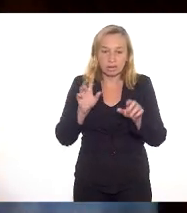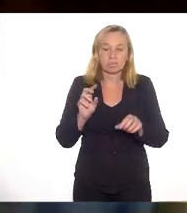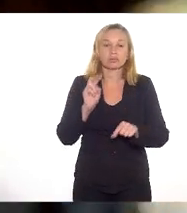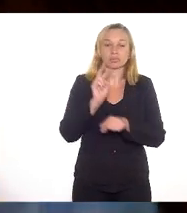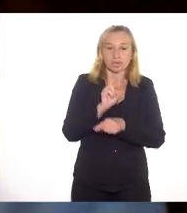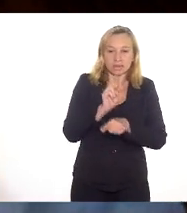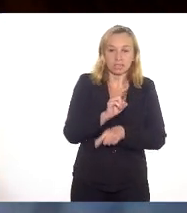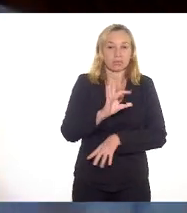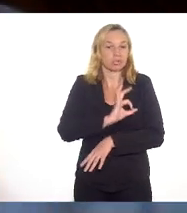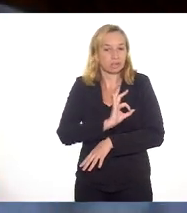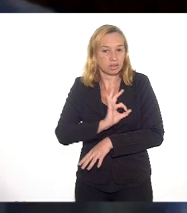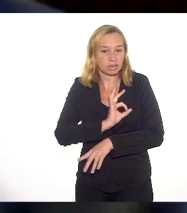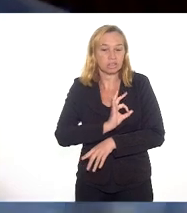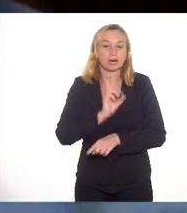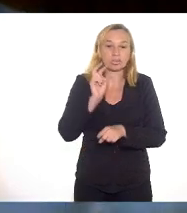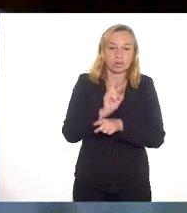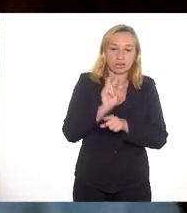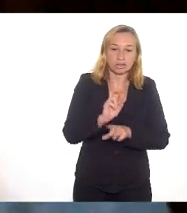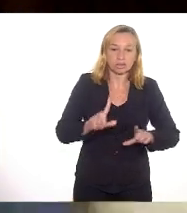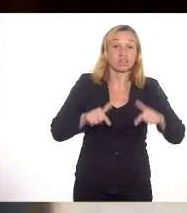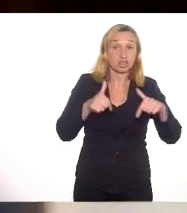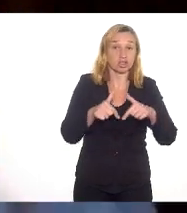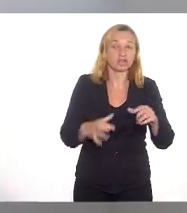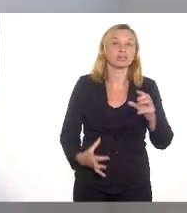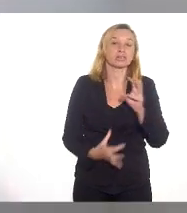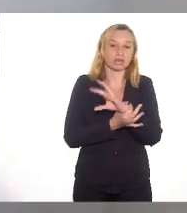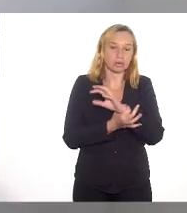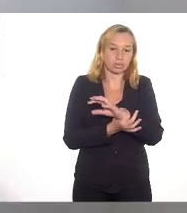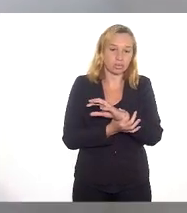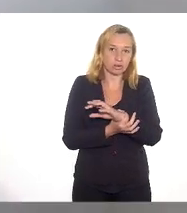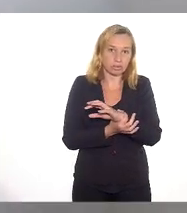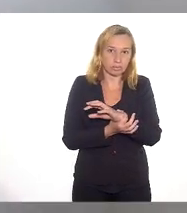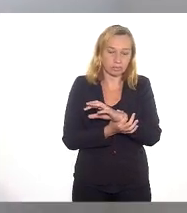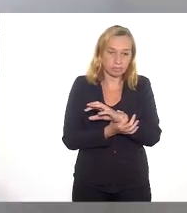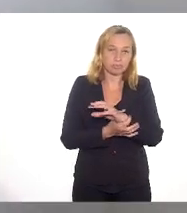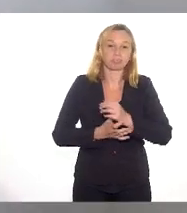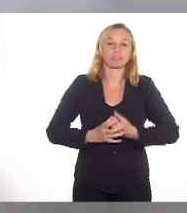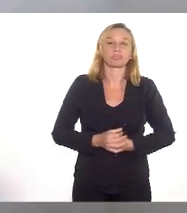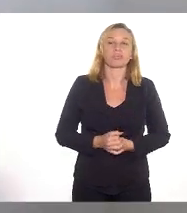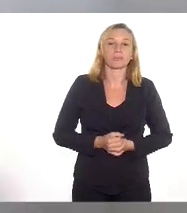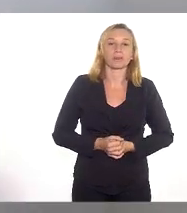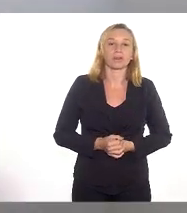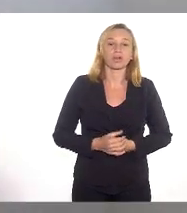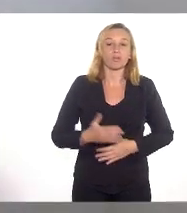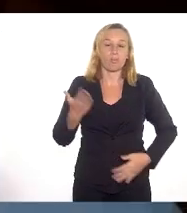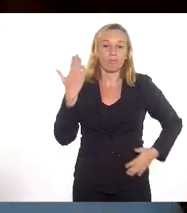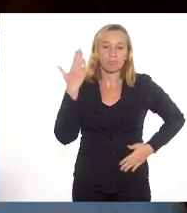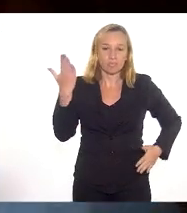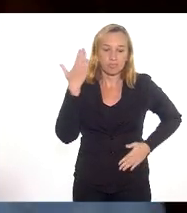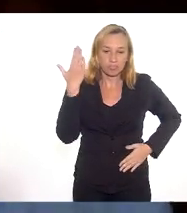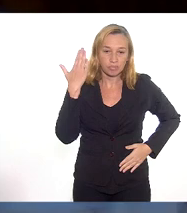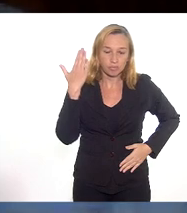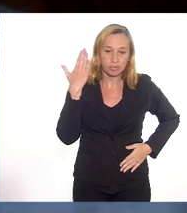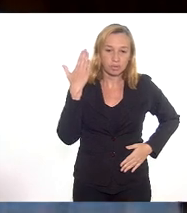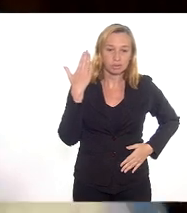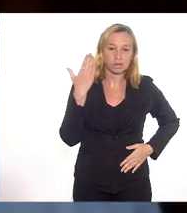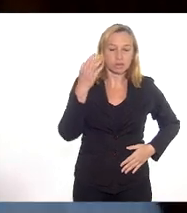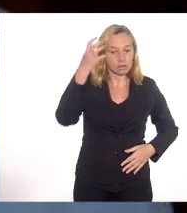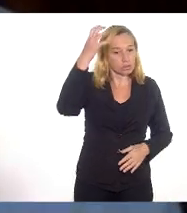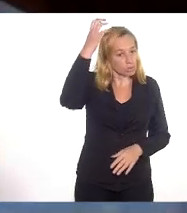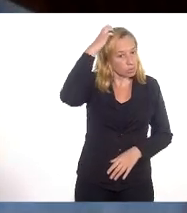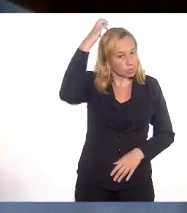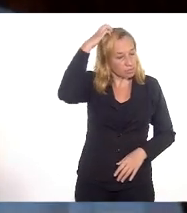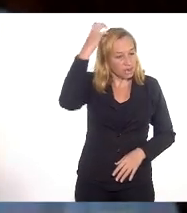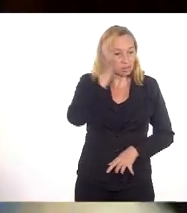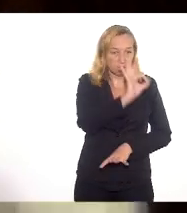policial, da proteção de ações seguras que determinem que os bandidos, os traficantes sejam punidos da